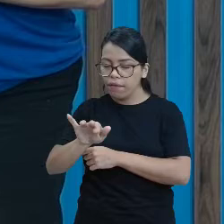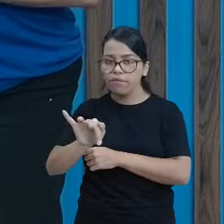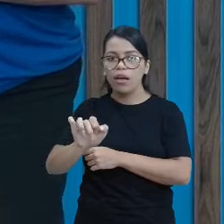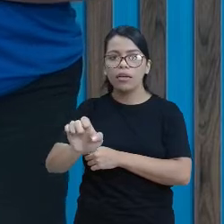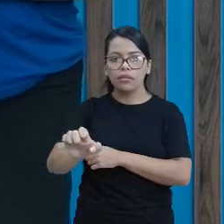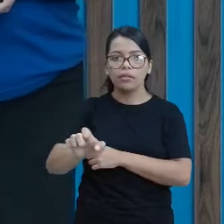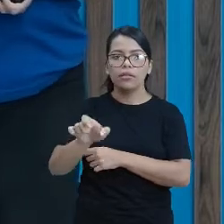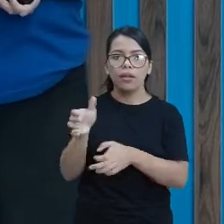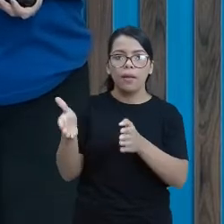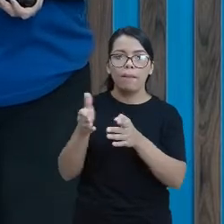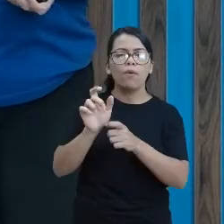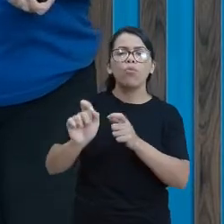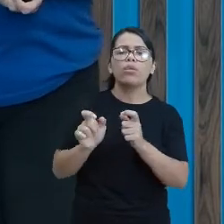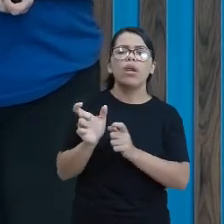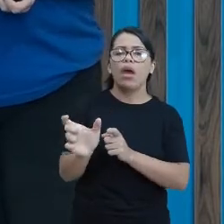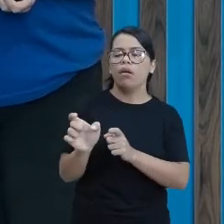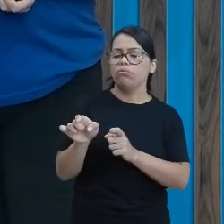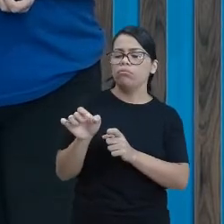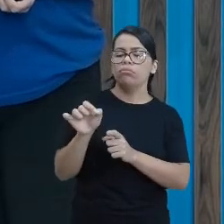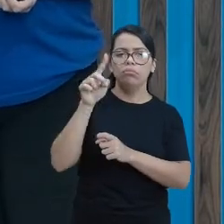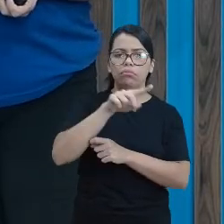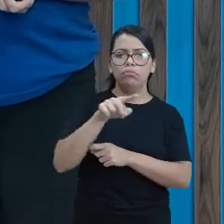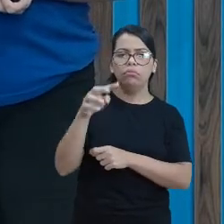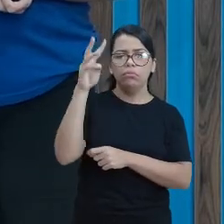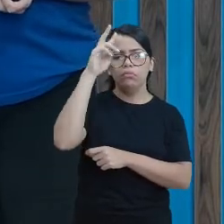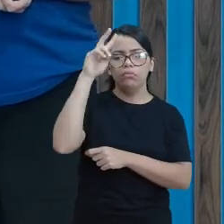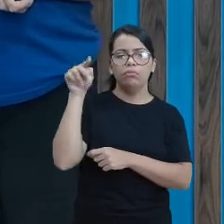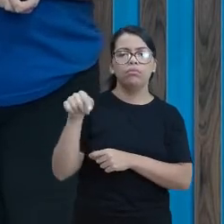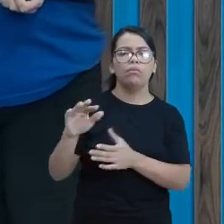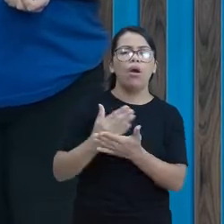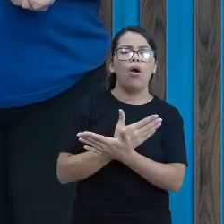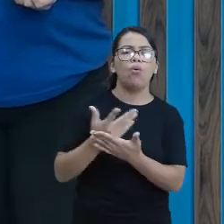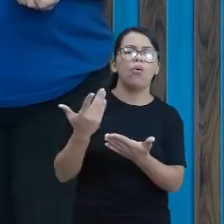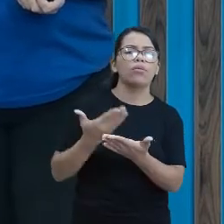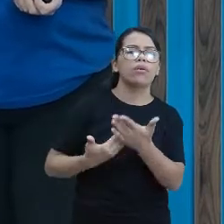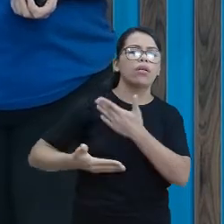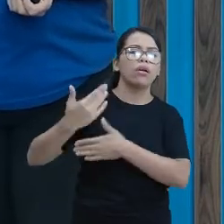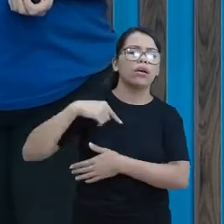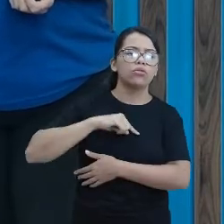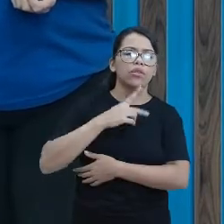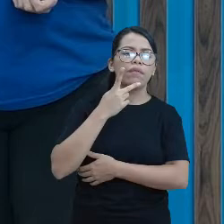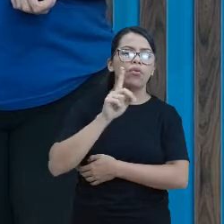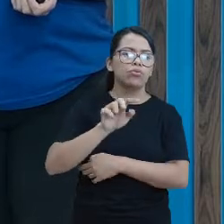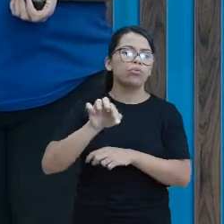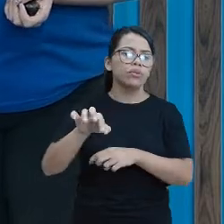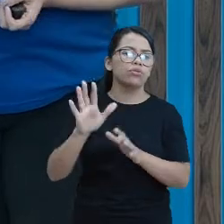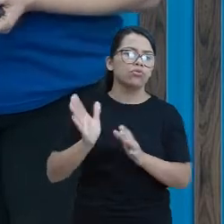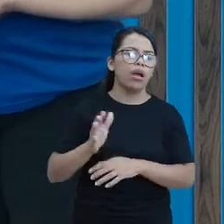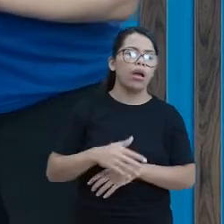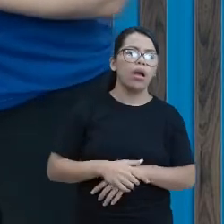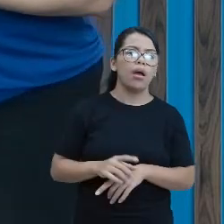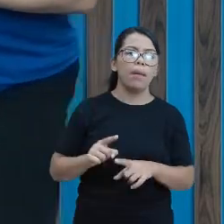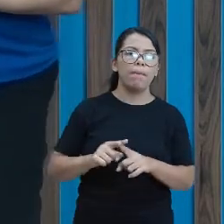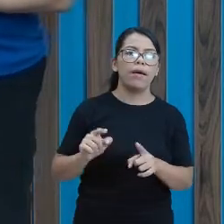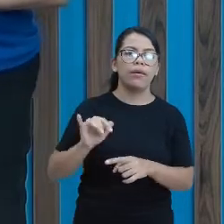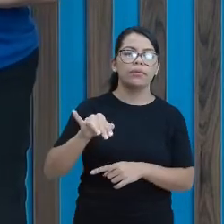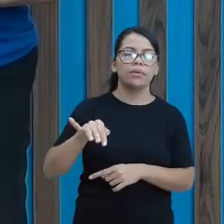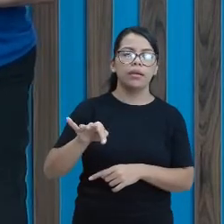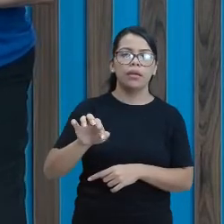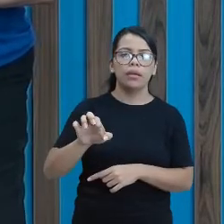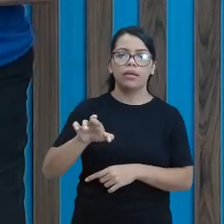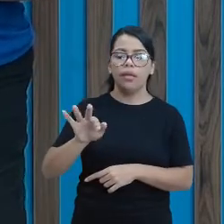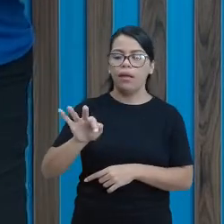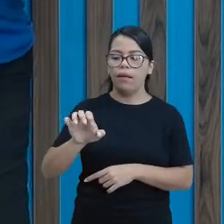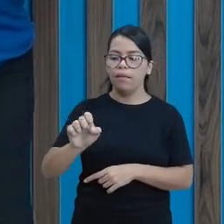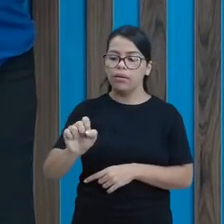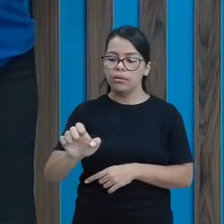de intérfase é o quê, gente? Vocês lembram disso? Algumas aulas atrás a gente falou já sobre esse assunto, mas a intérfase é esse